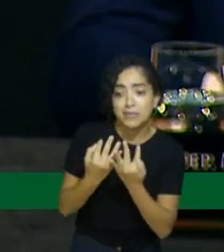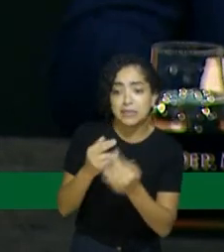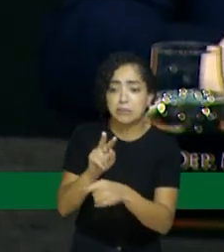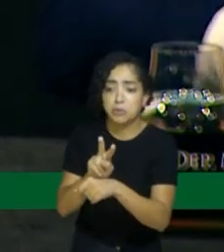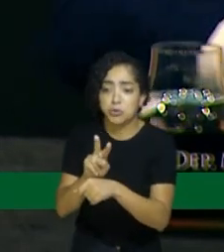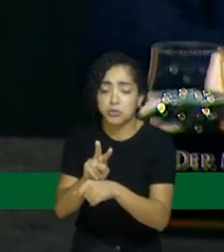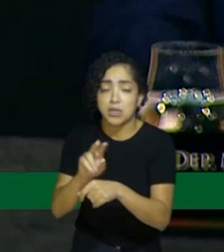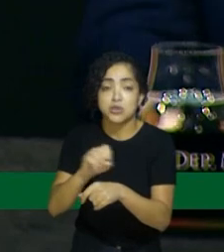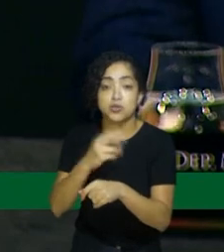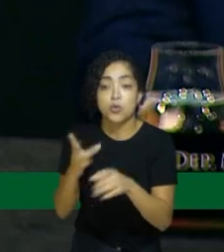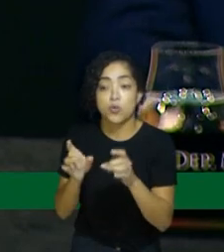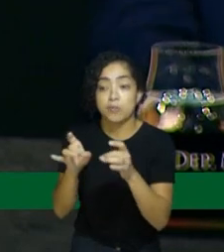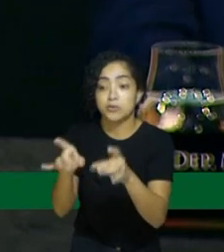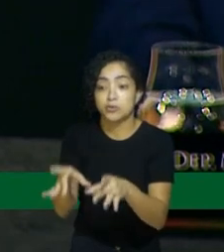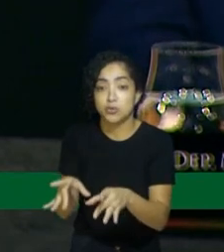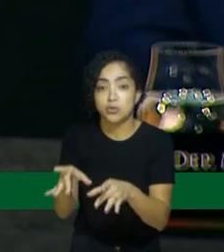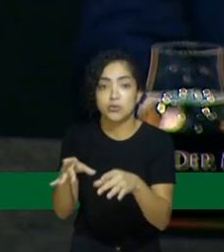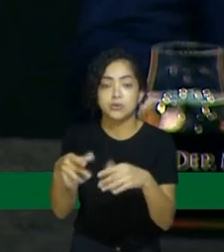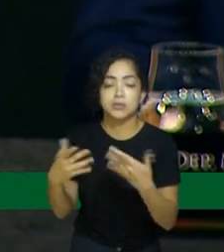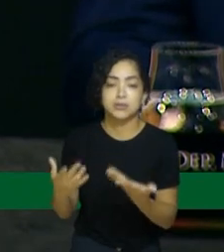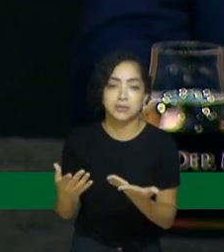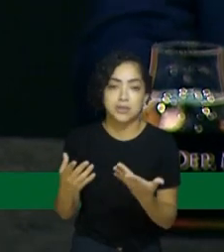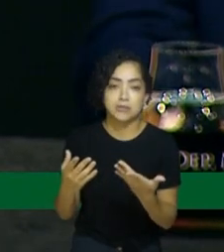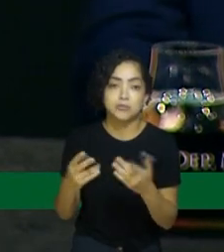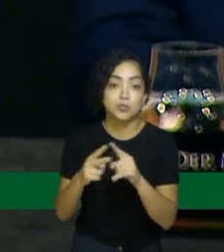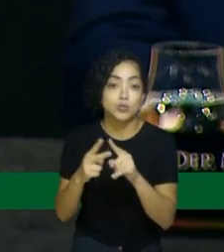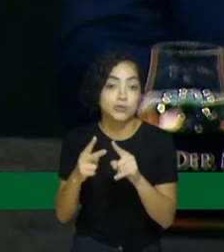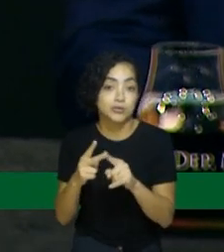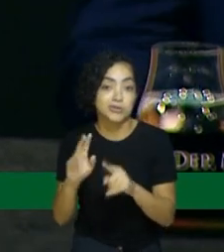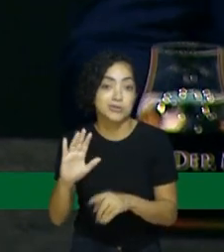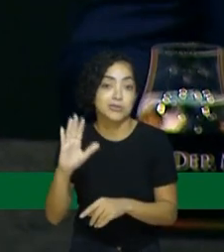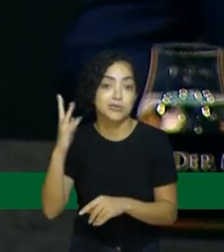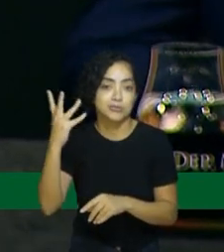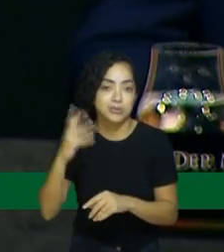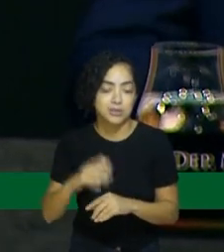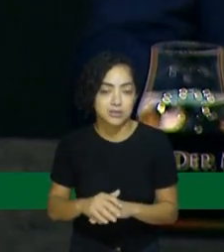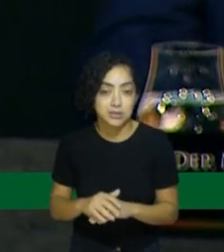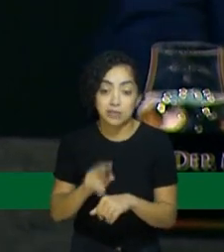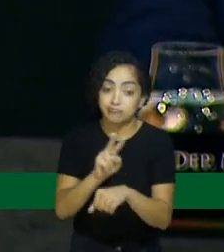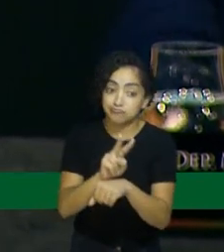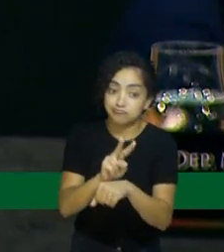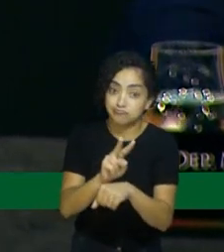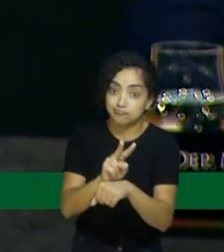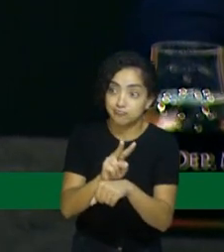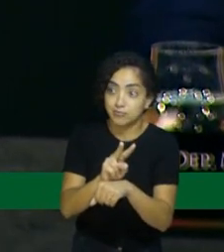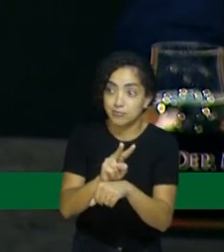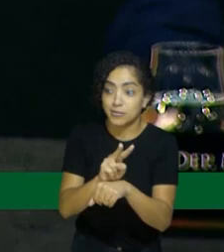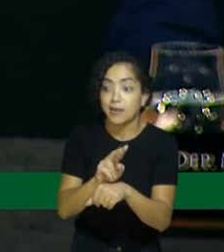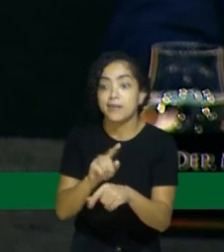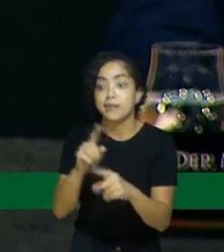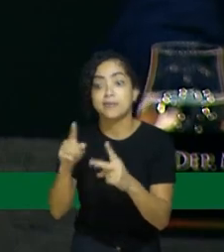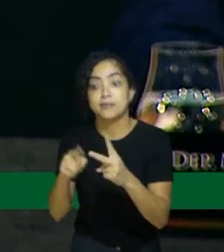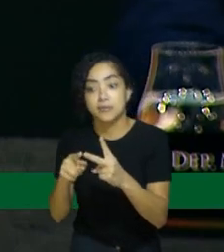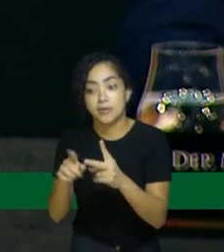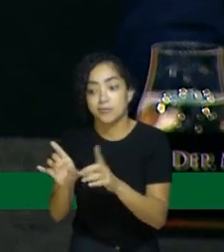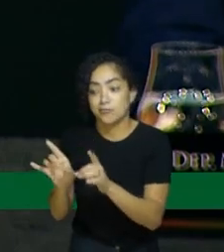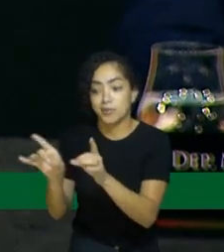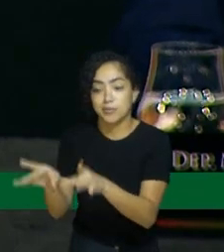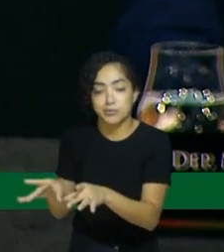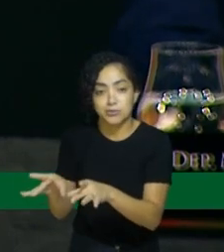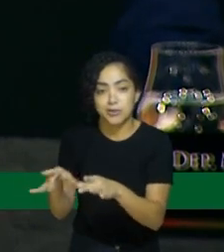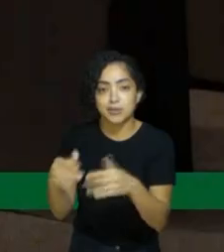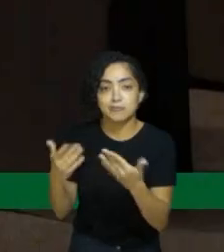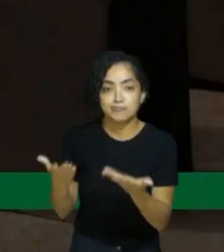abandonam tem duas situações tem o muito protegido e tem abandonado então